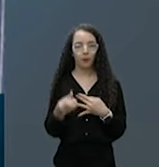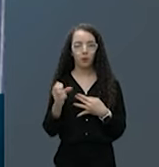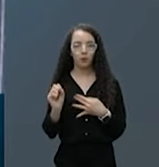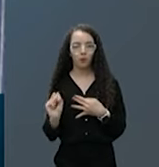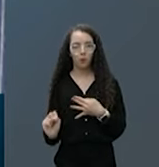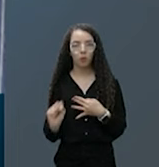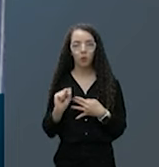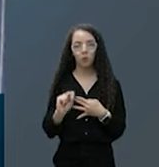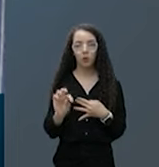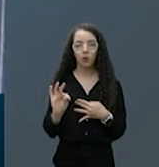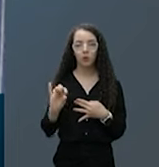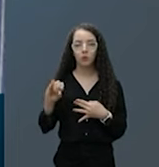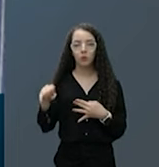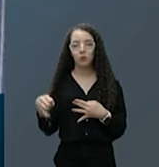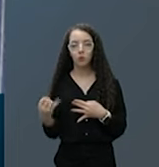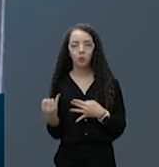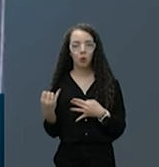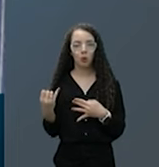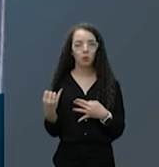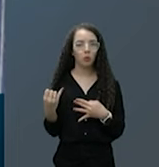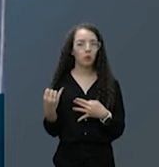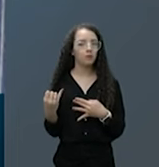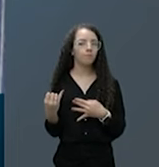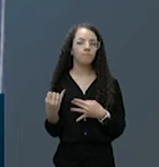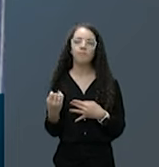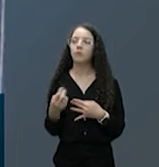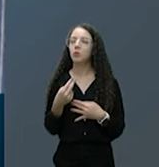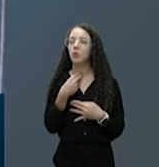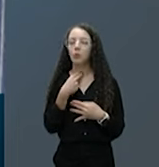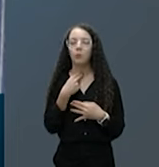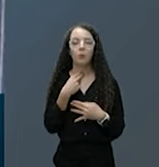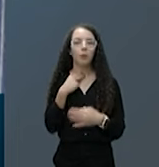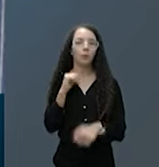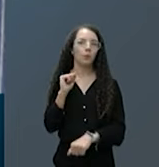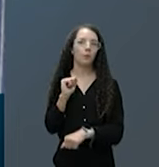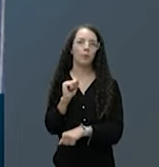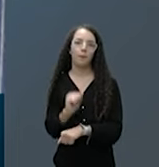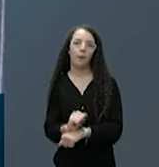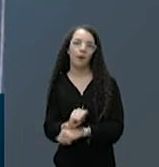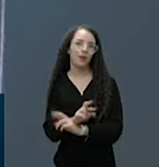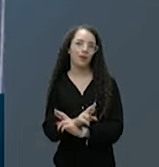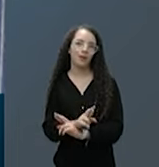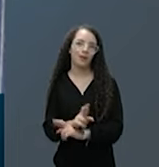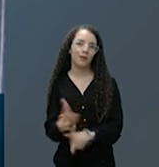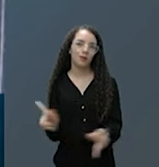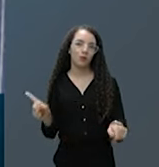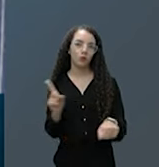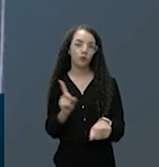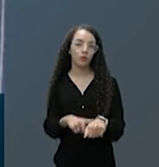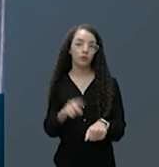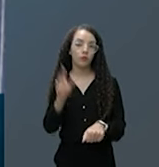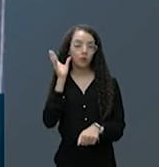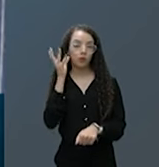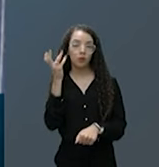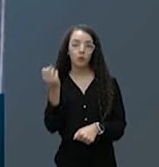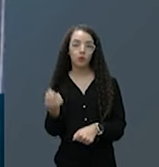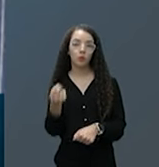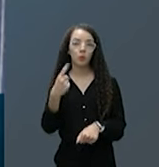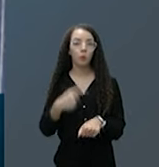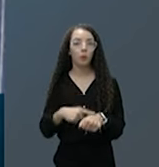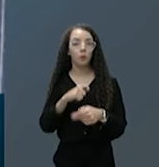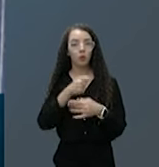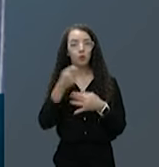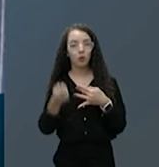qual não cabem embargos de divergência quando a jurisprudência do tribunal se